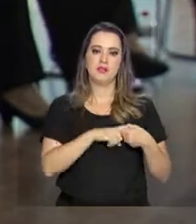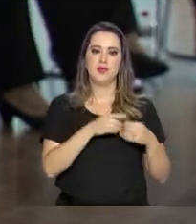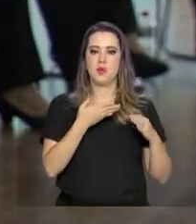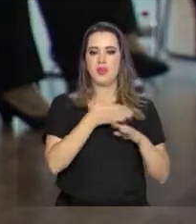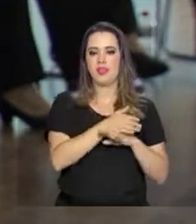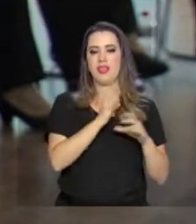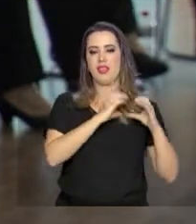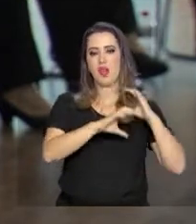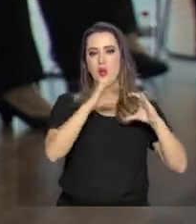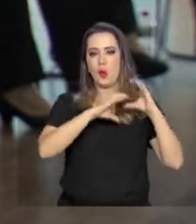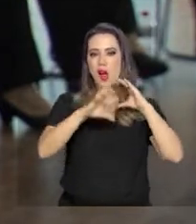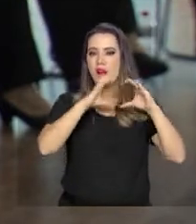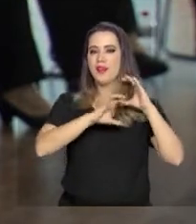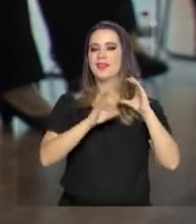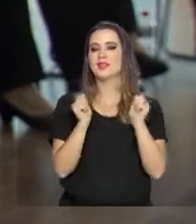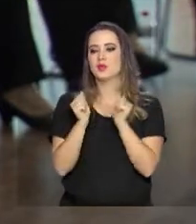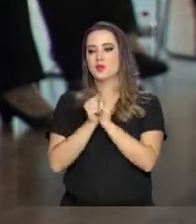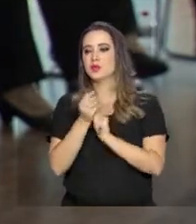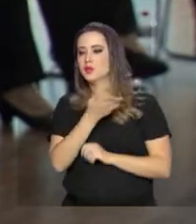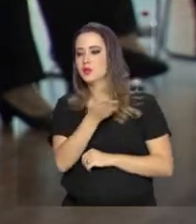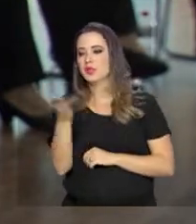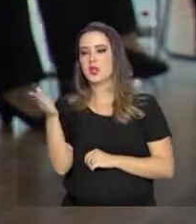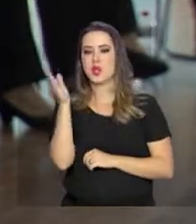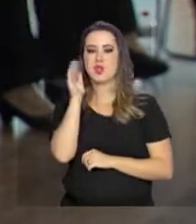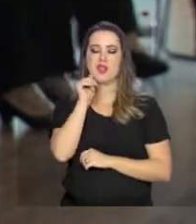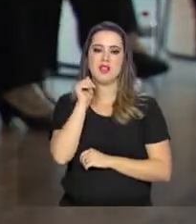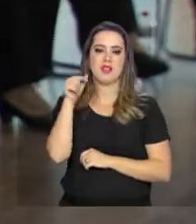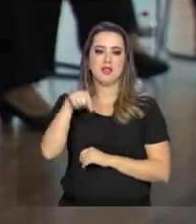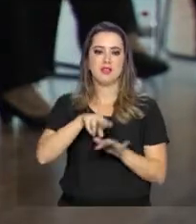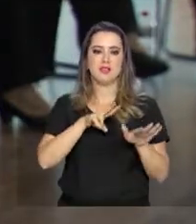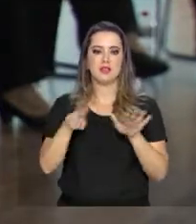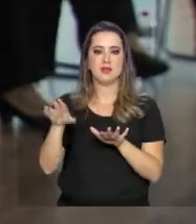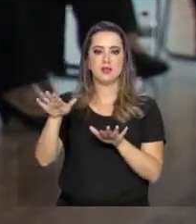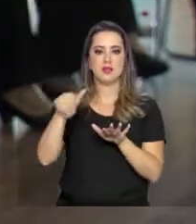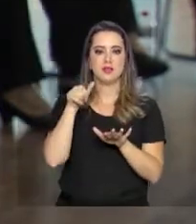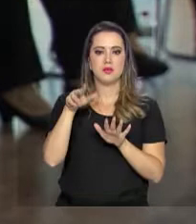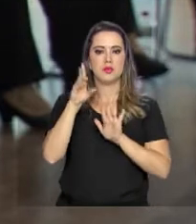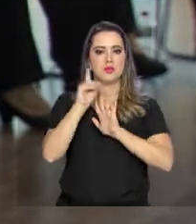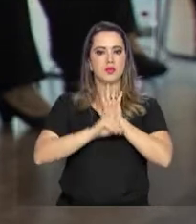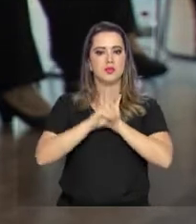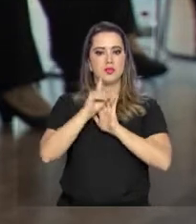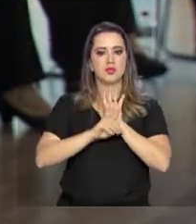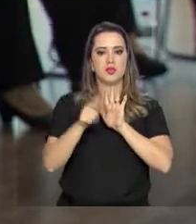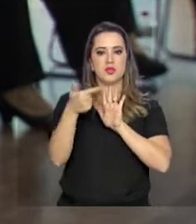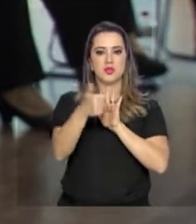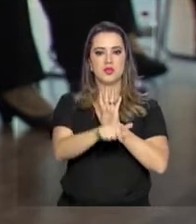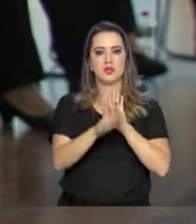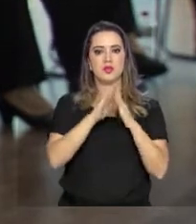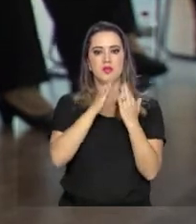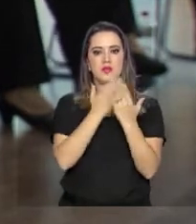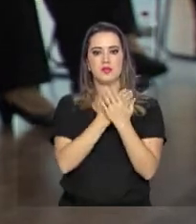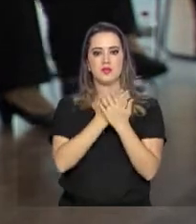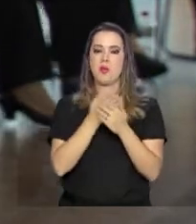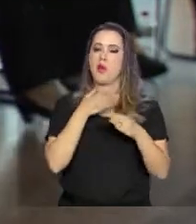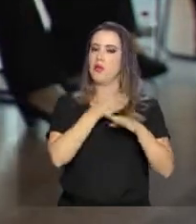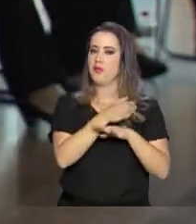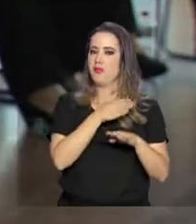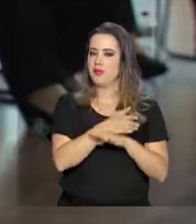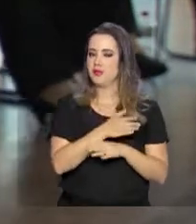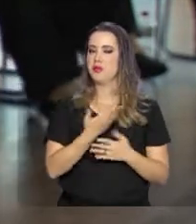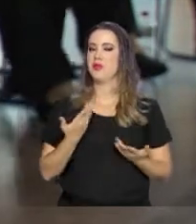coral. Aí quando essa semana agora me chamaram para dirigir a escola de novo e eu fui lá no